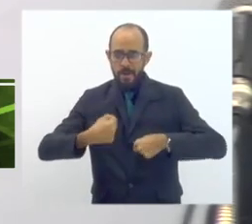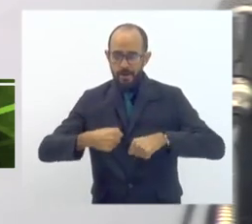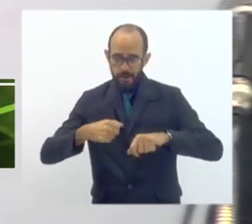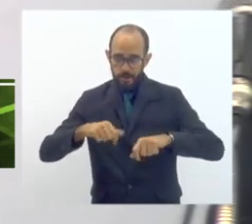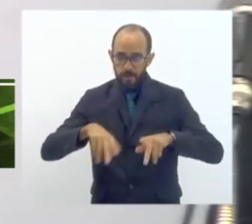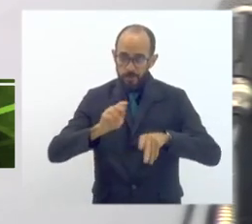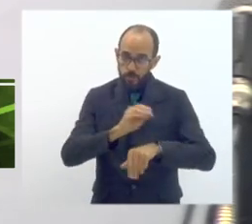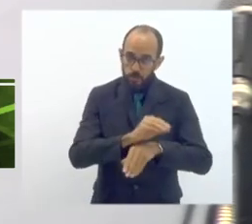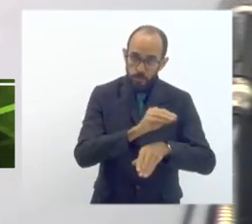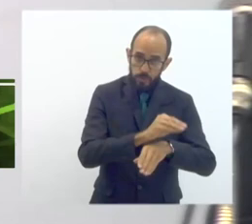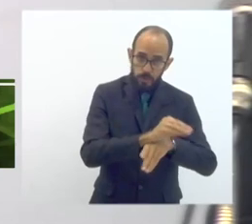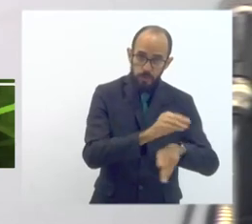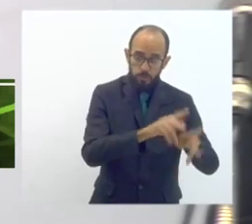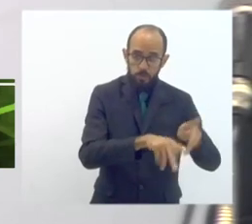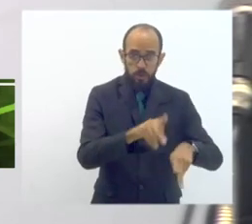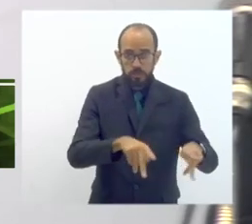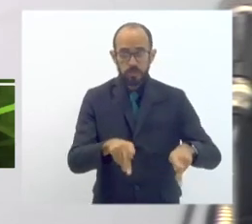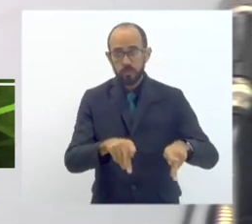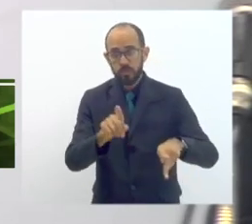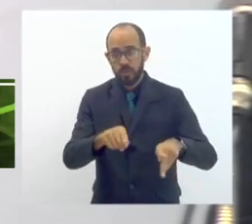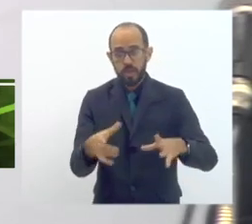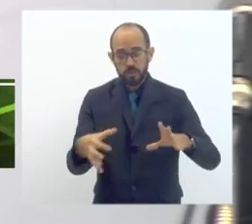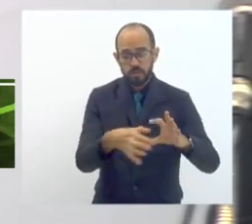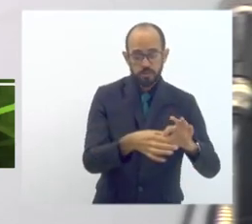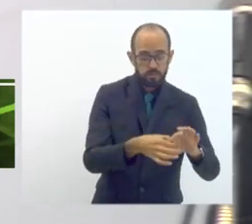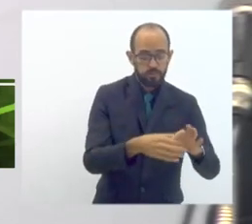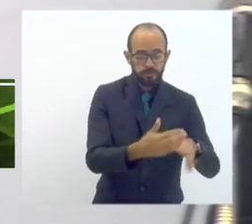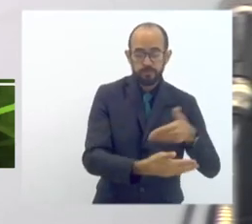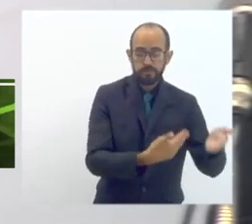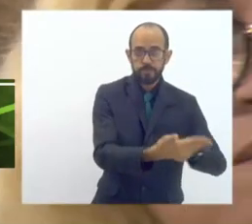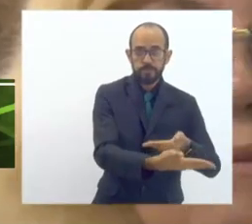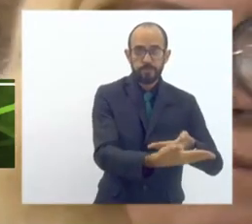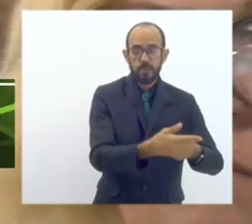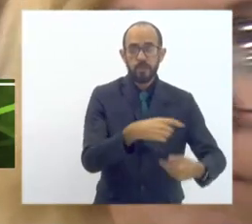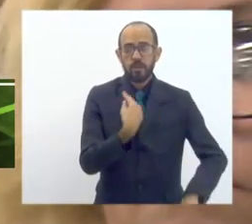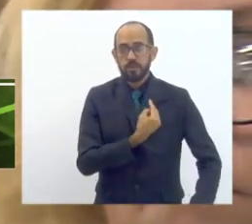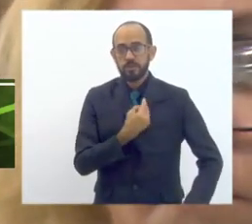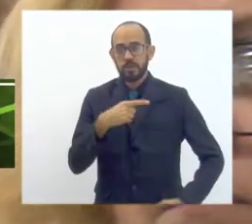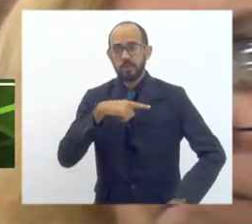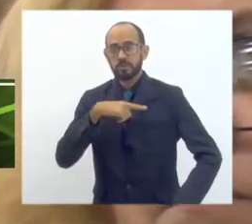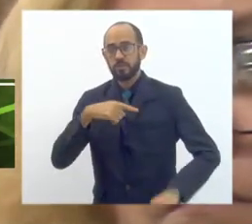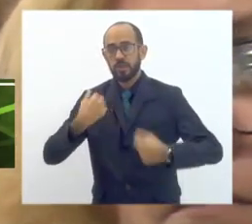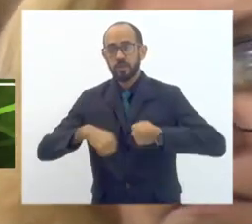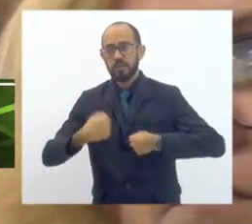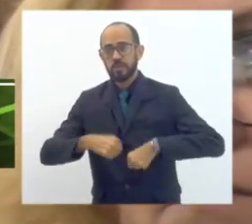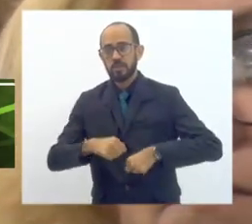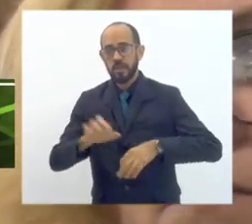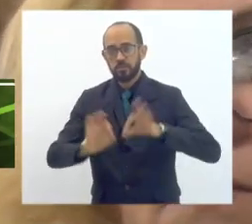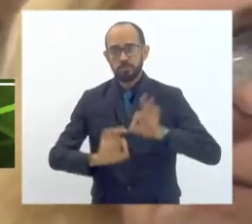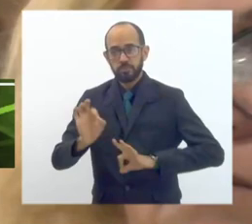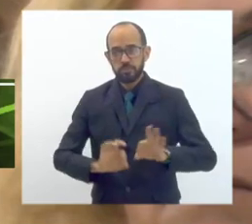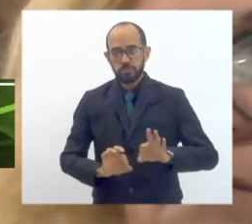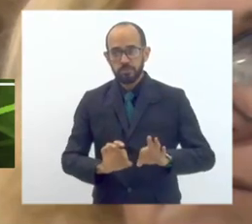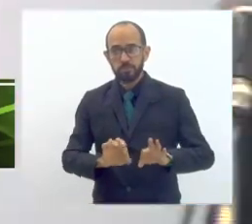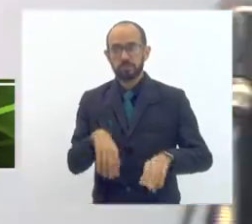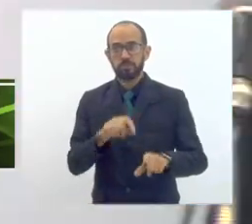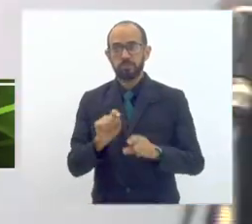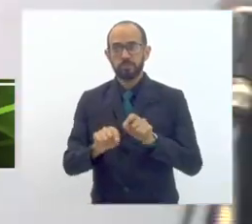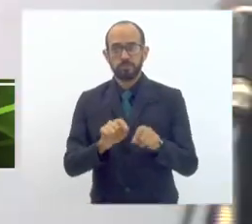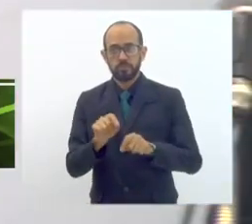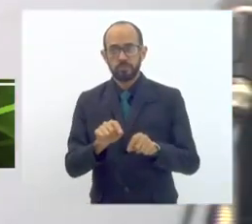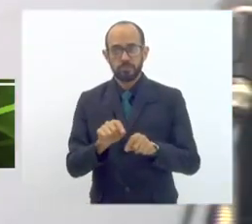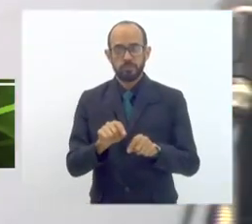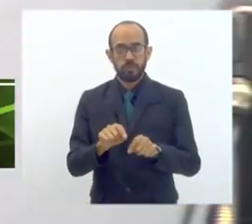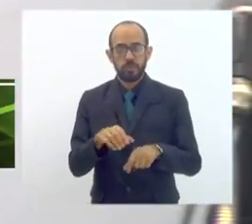nosso povo, que é a necessidade da integração. Nós temos a necessidade de organizar para o planejamento na Comissão Intergestores Regional,